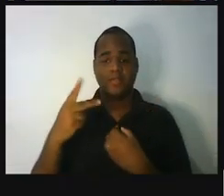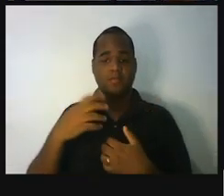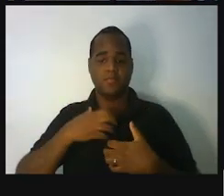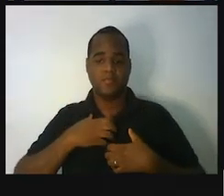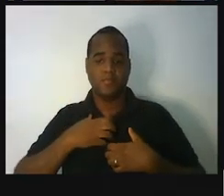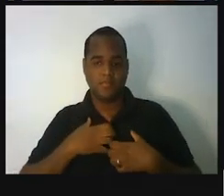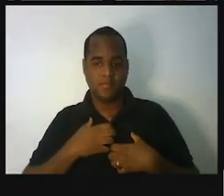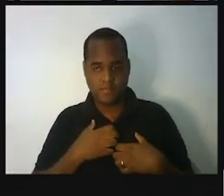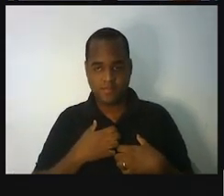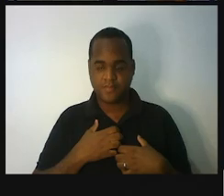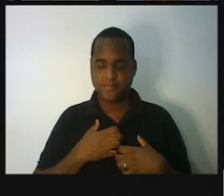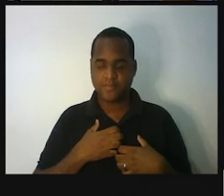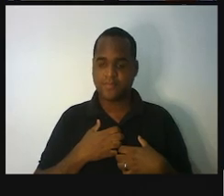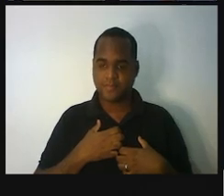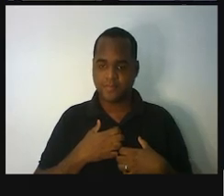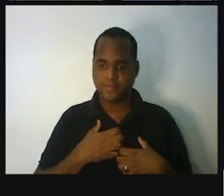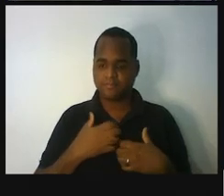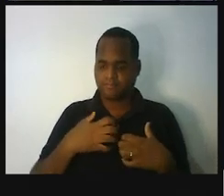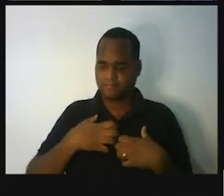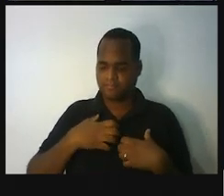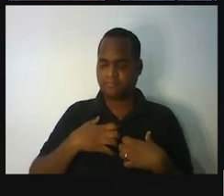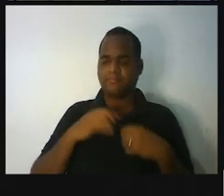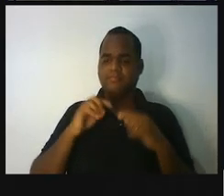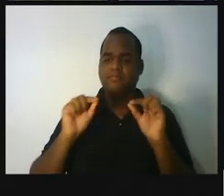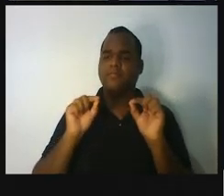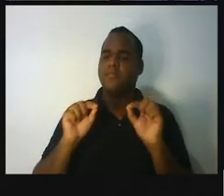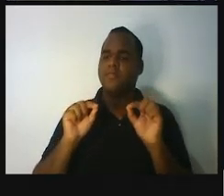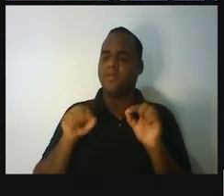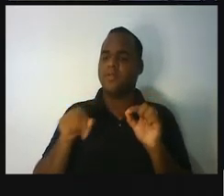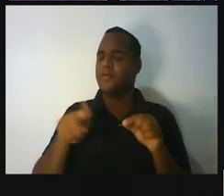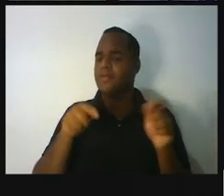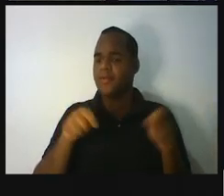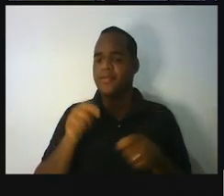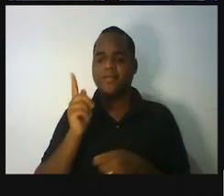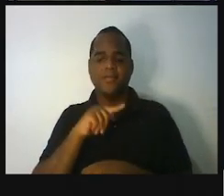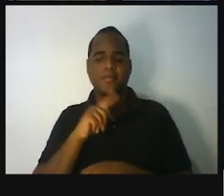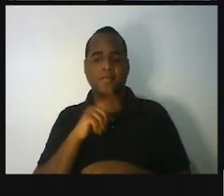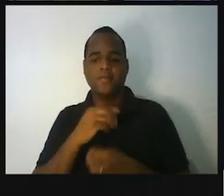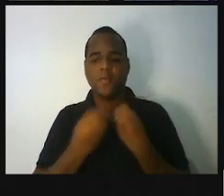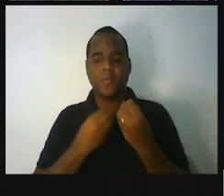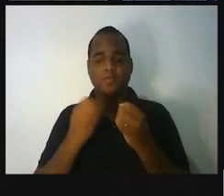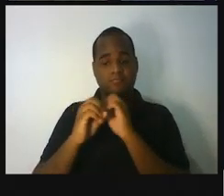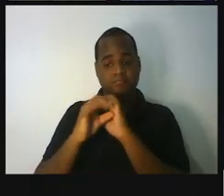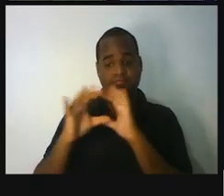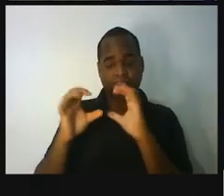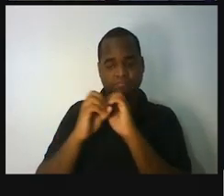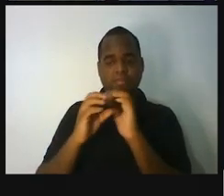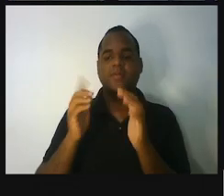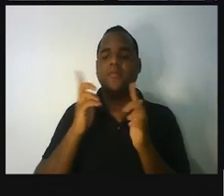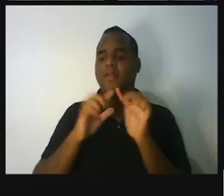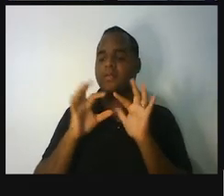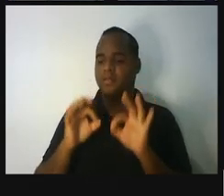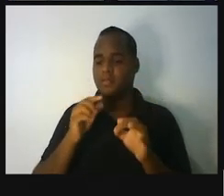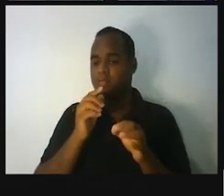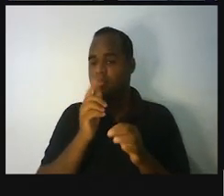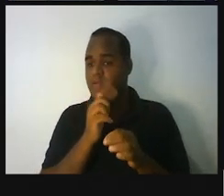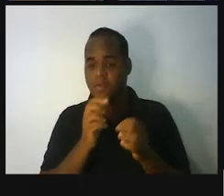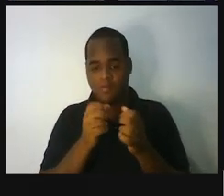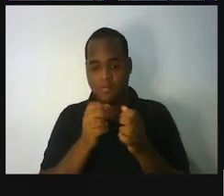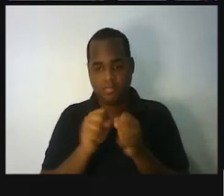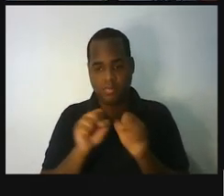agora? Faz sentido a gente fazer o quê para conseguir descobrir qual é o reservatório que tem